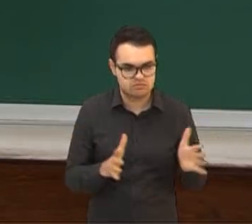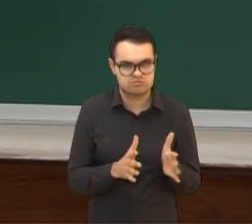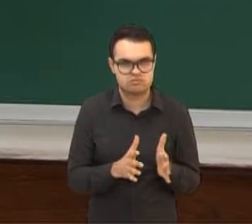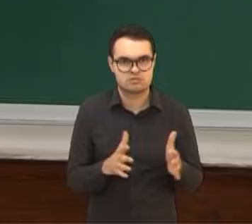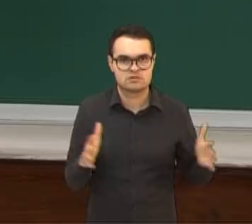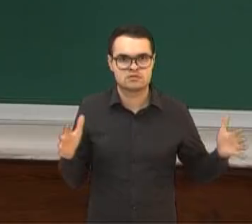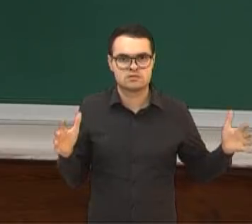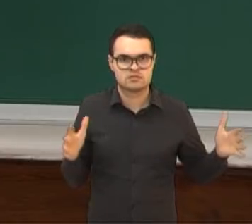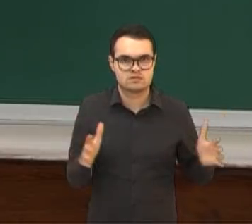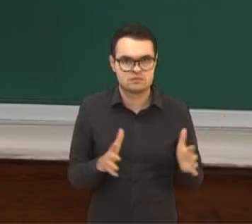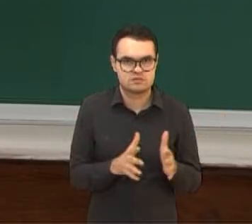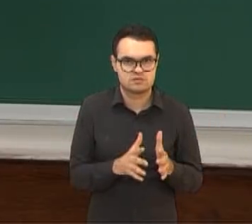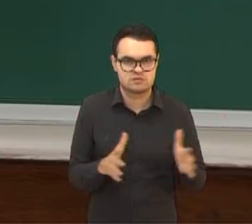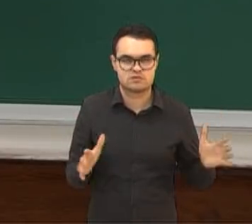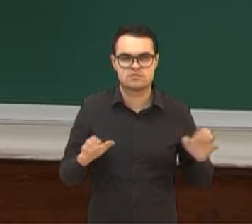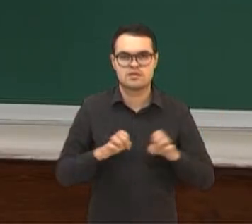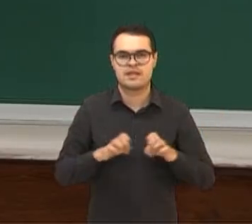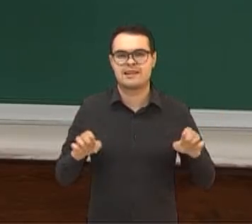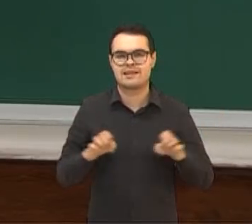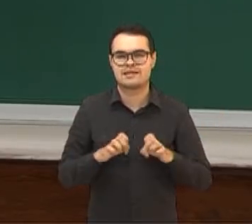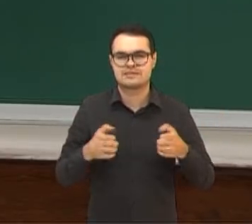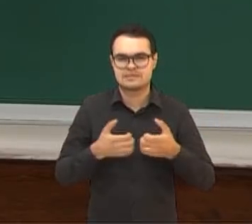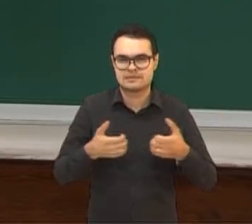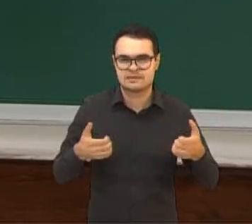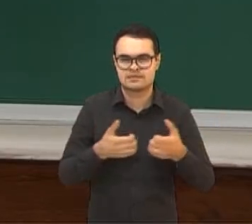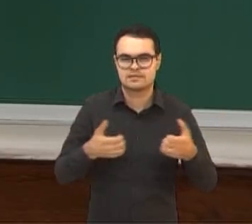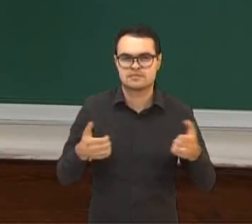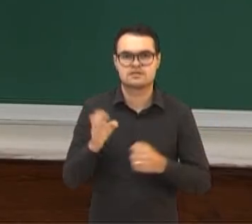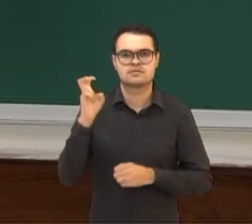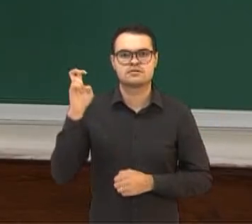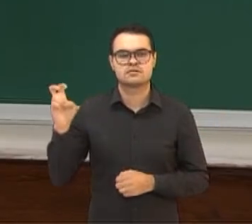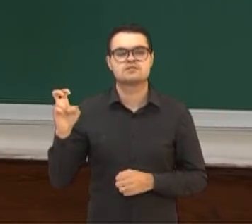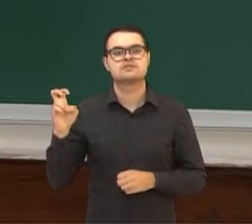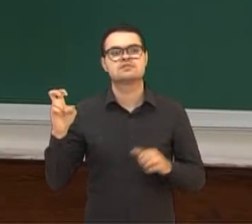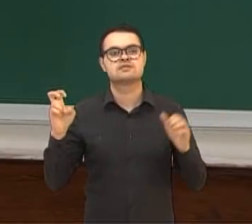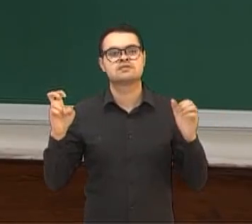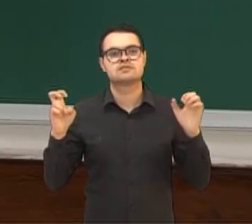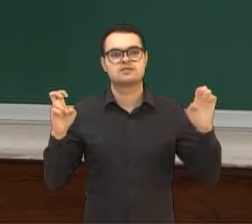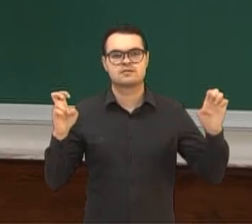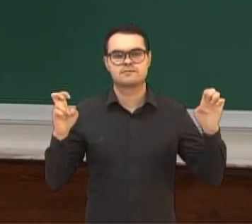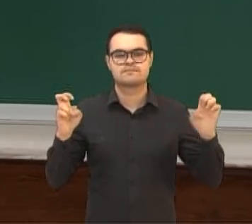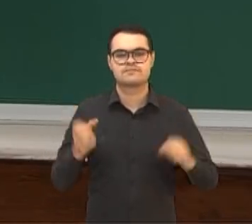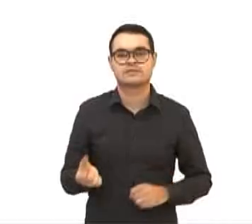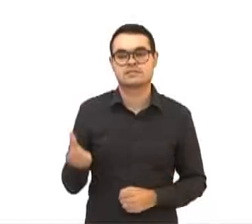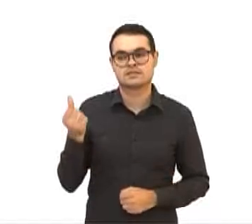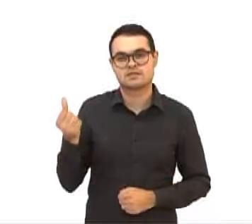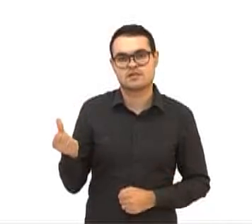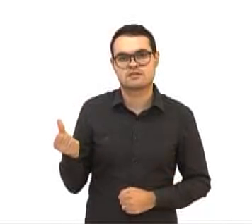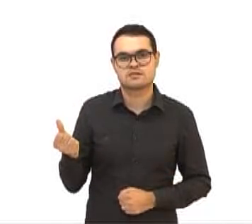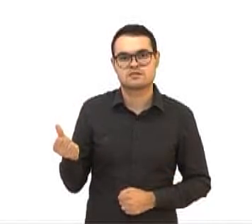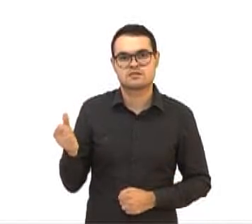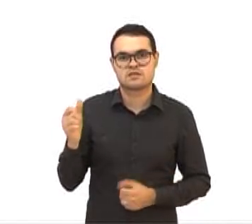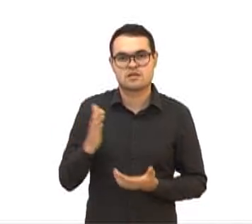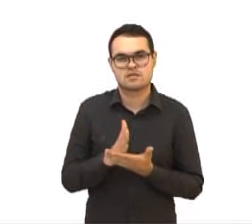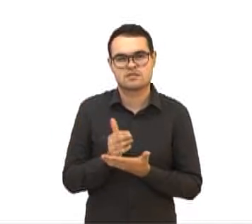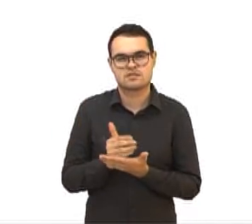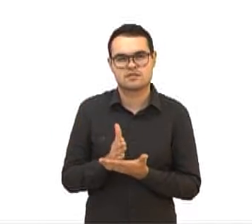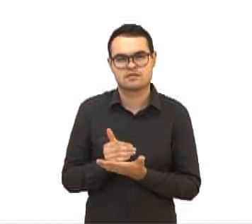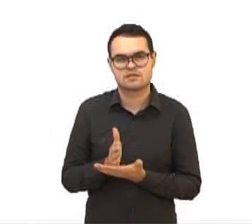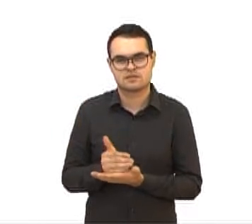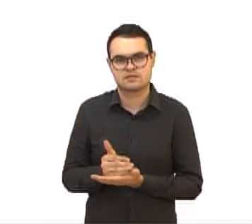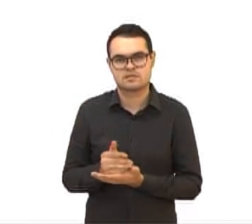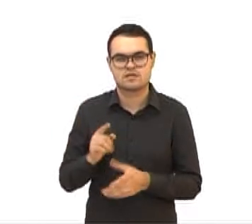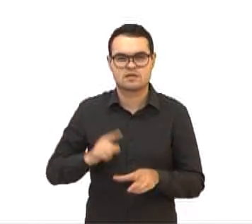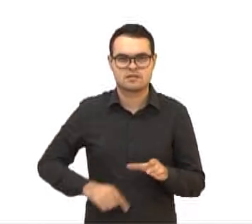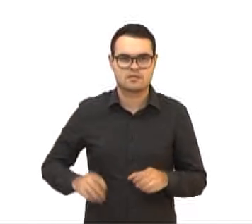essa capacidade é elasticidade. 5, letra E. E a 6, divisibilidade.